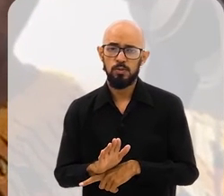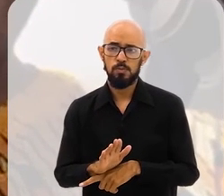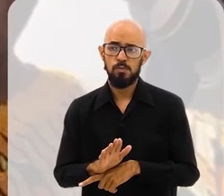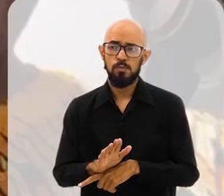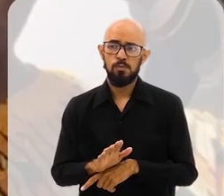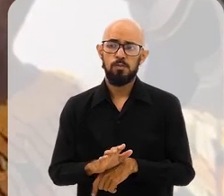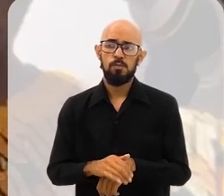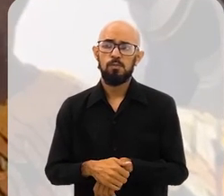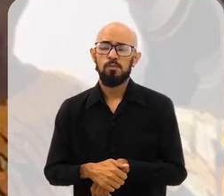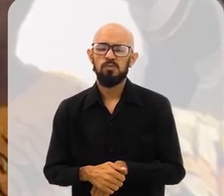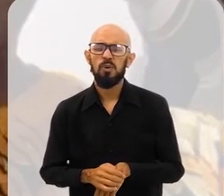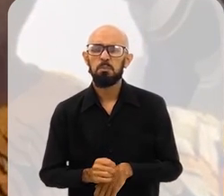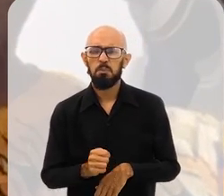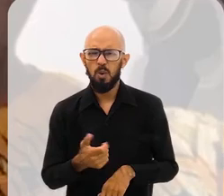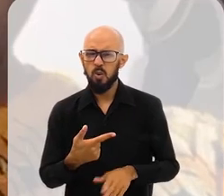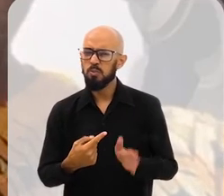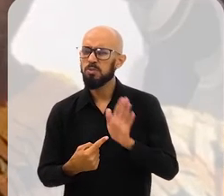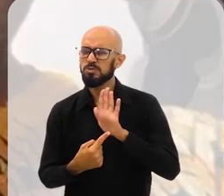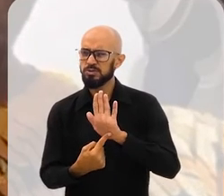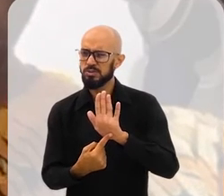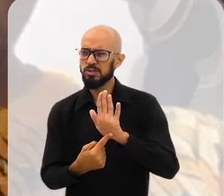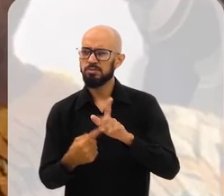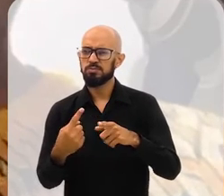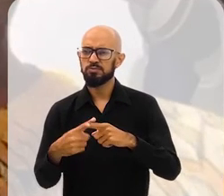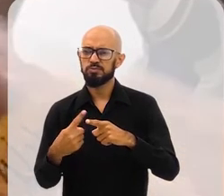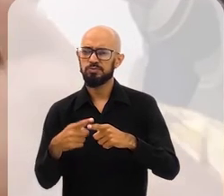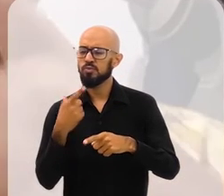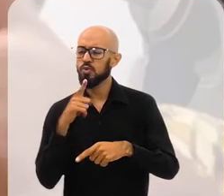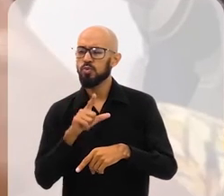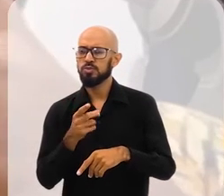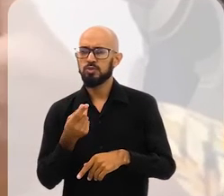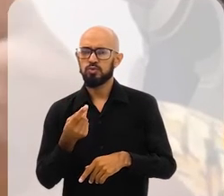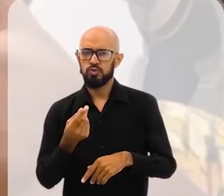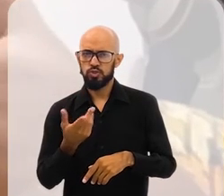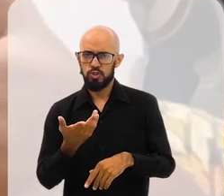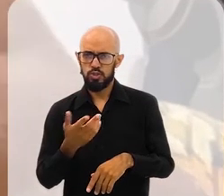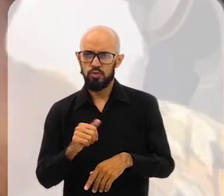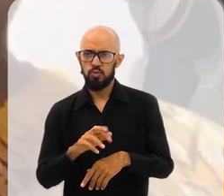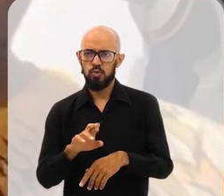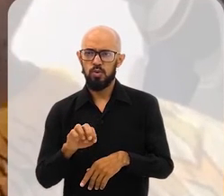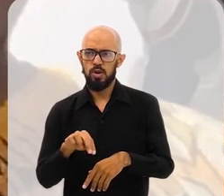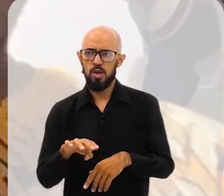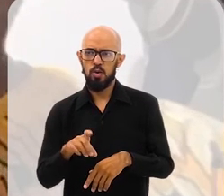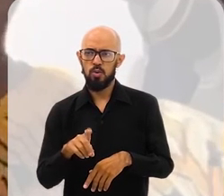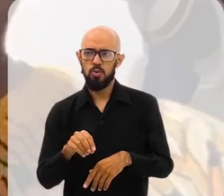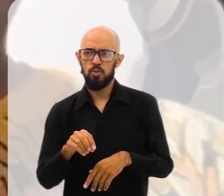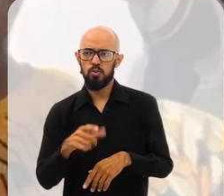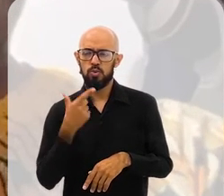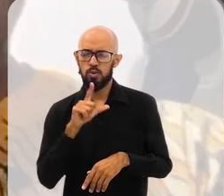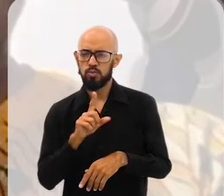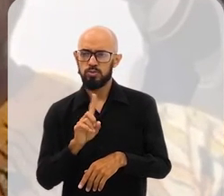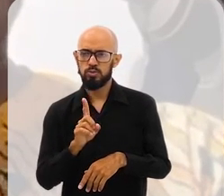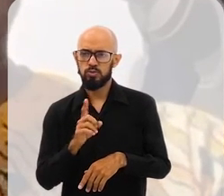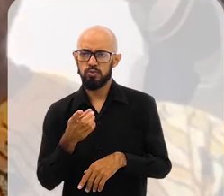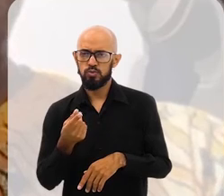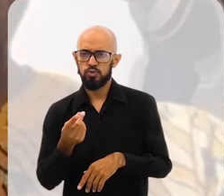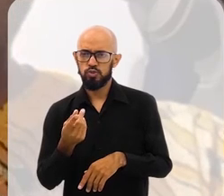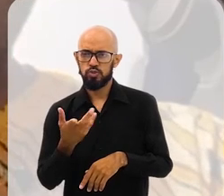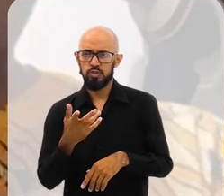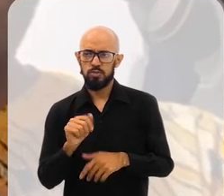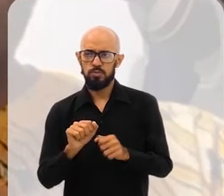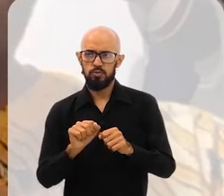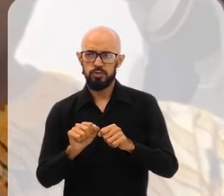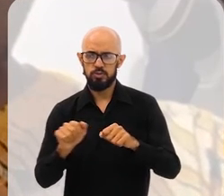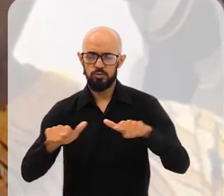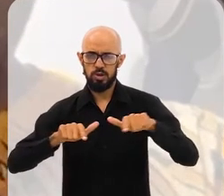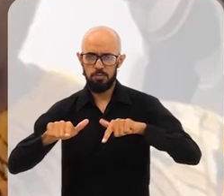é foi pouco inclusive porque ele não conseguiu a grana uma lá vão conseguir patrocínios e eu gostaria